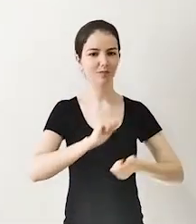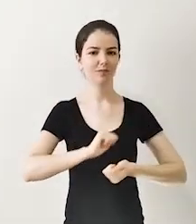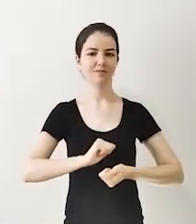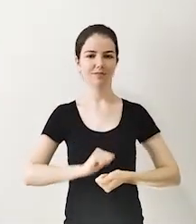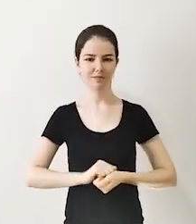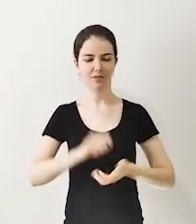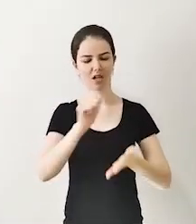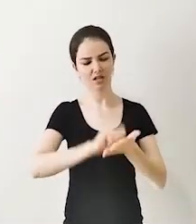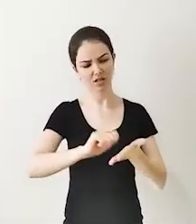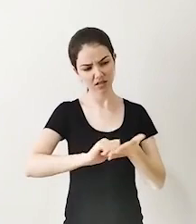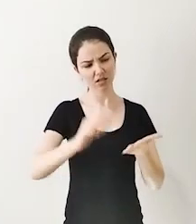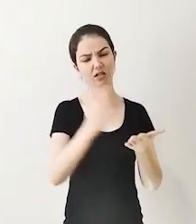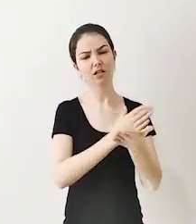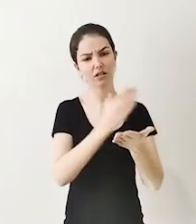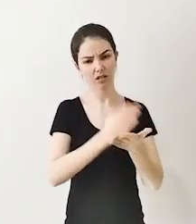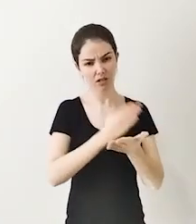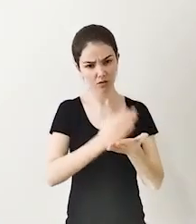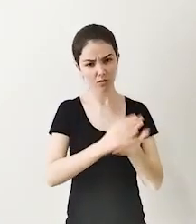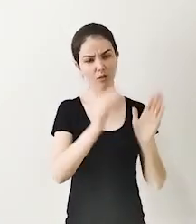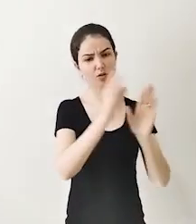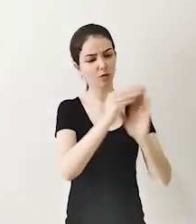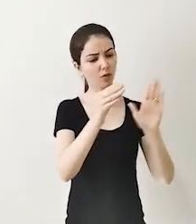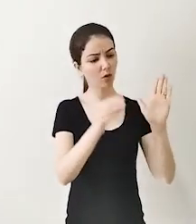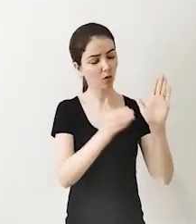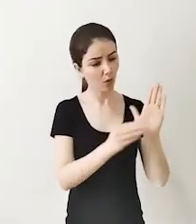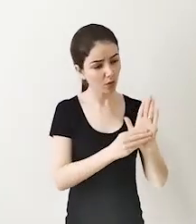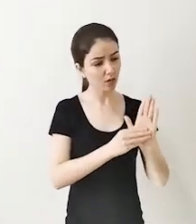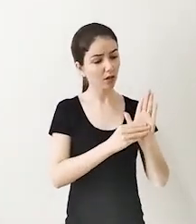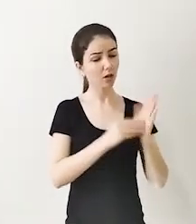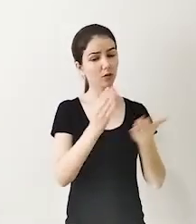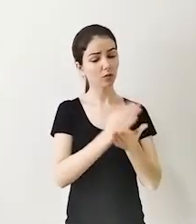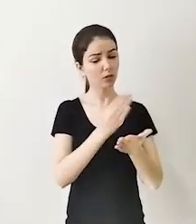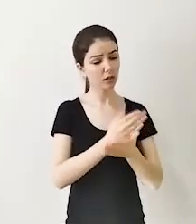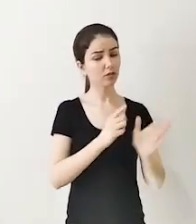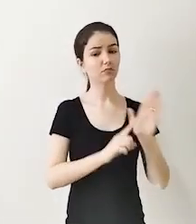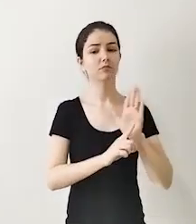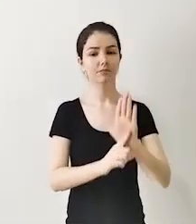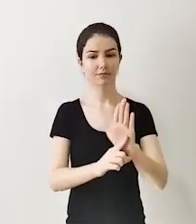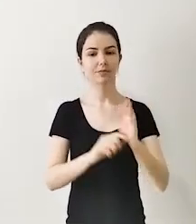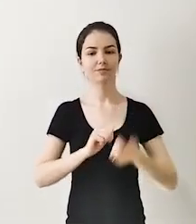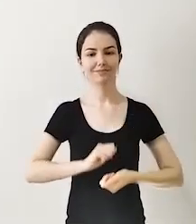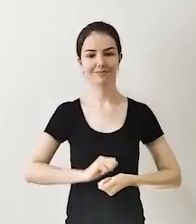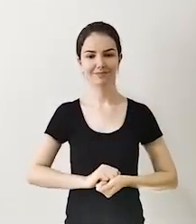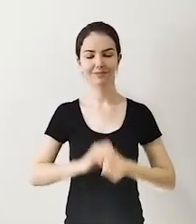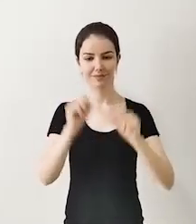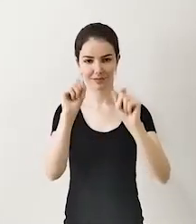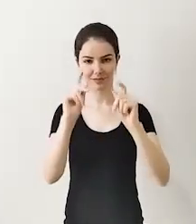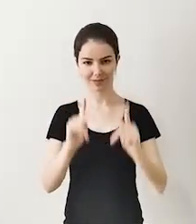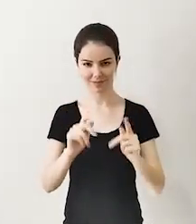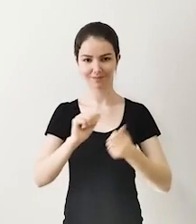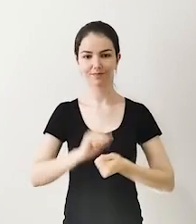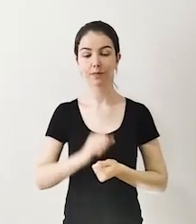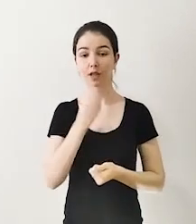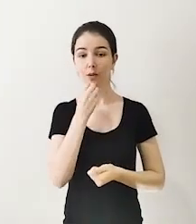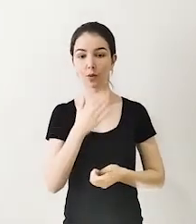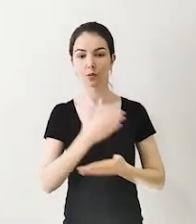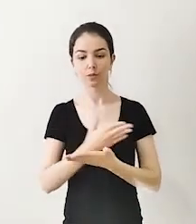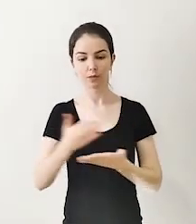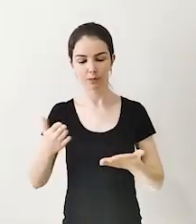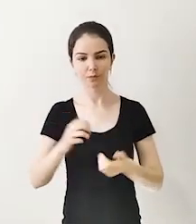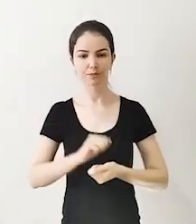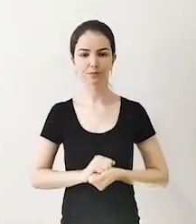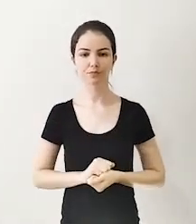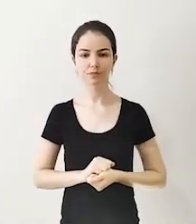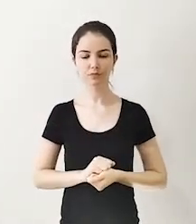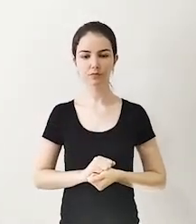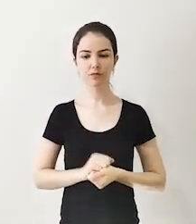né, com a escrita das obras, com o conteúdo que as obras trazem, ok? Bom, e aí o período, né,